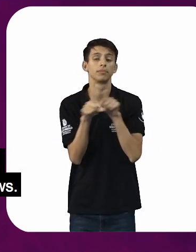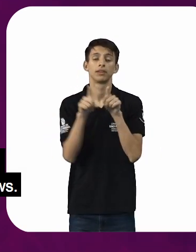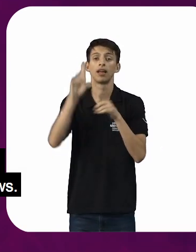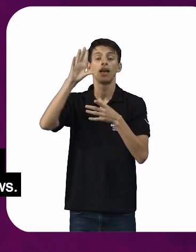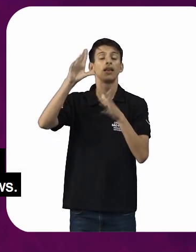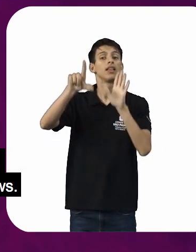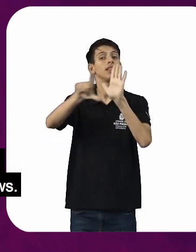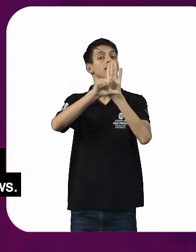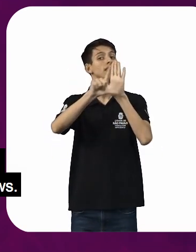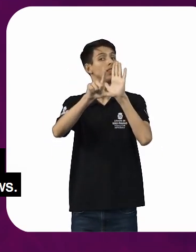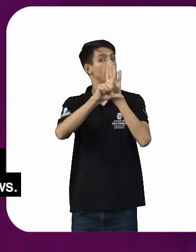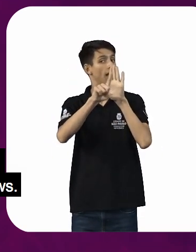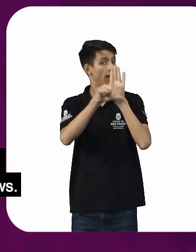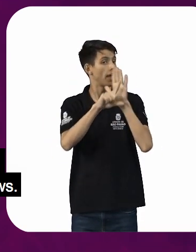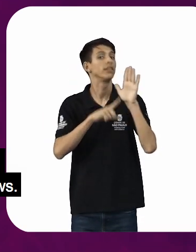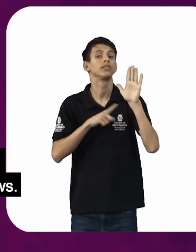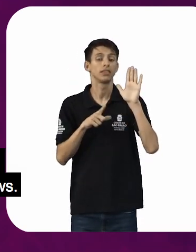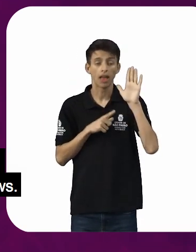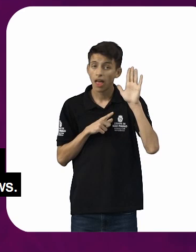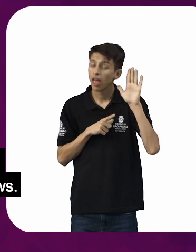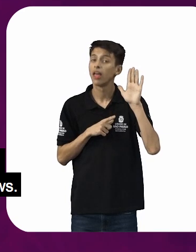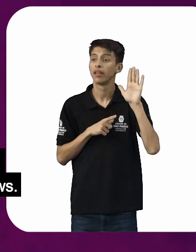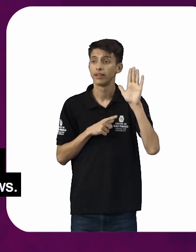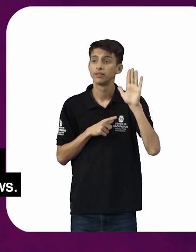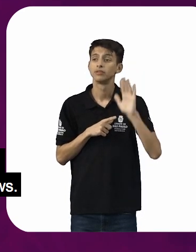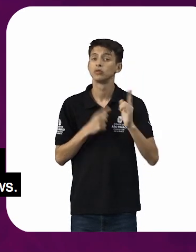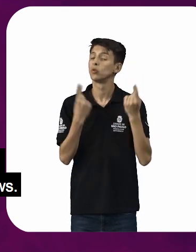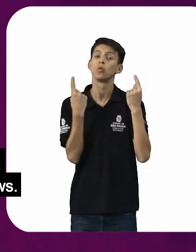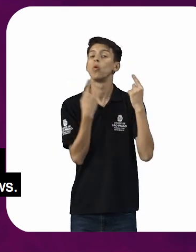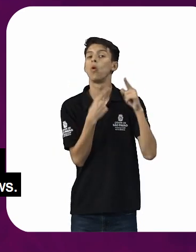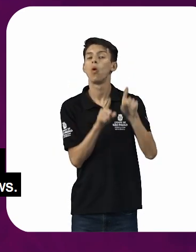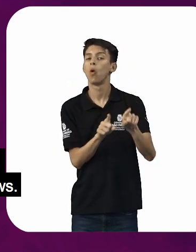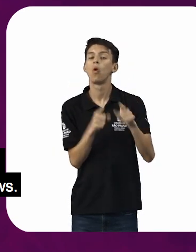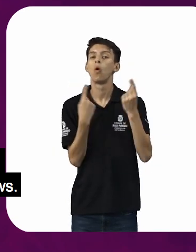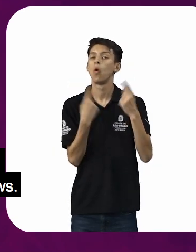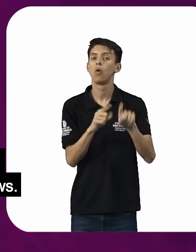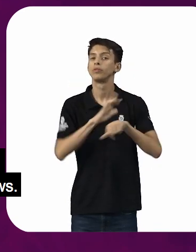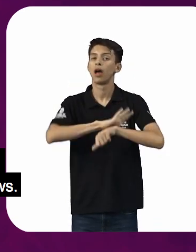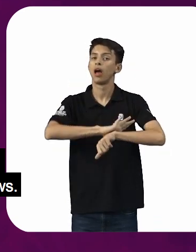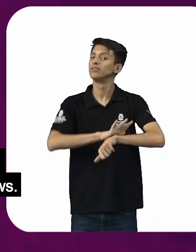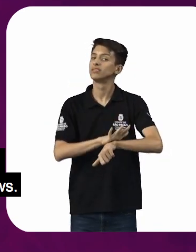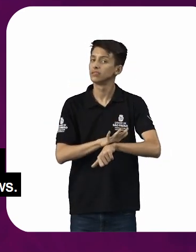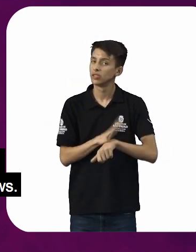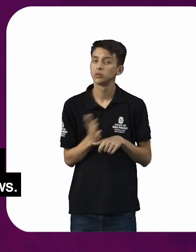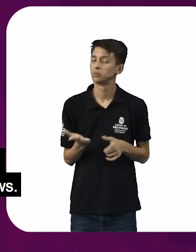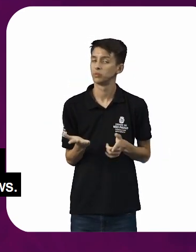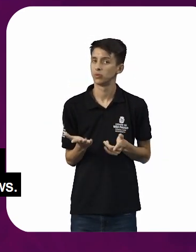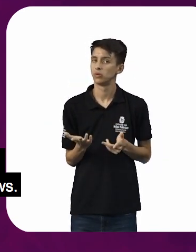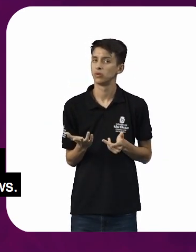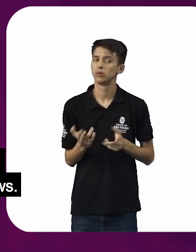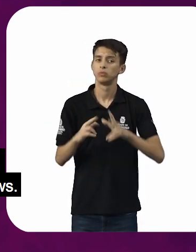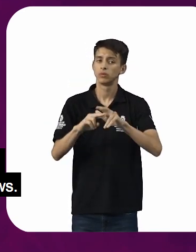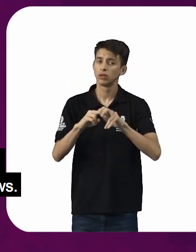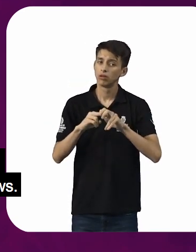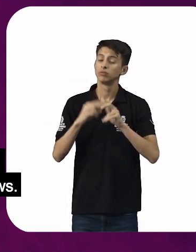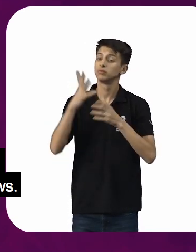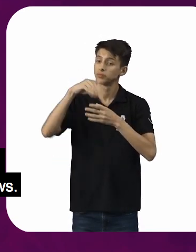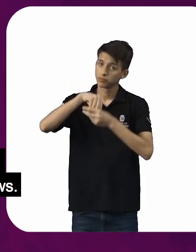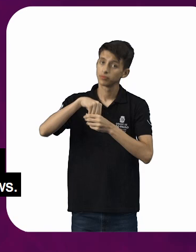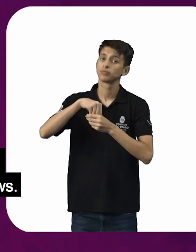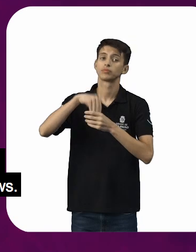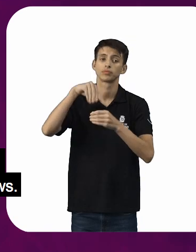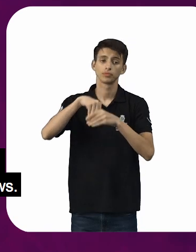lei de injúria, ela fala, né, desse tipo de racismo cometido nesses ambientes,